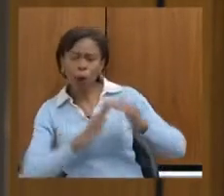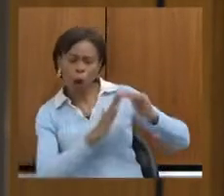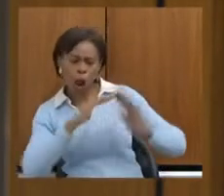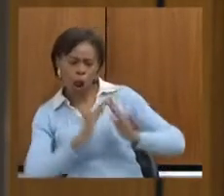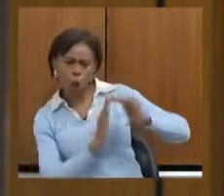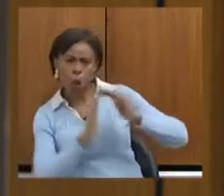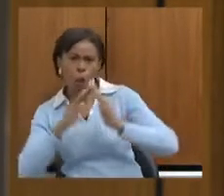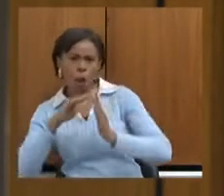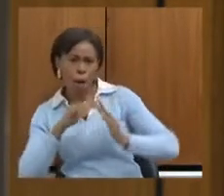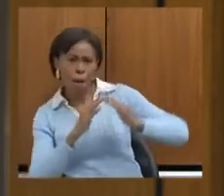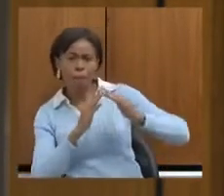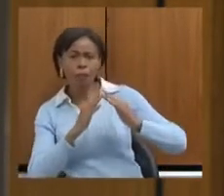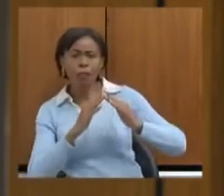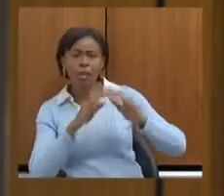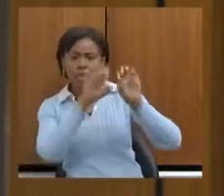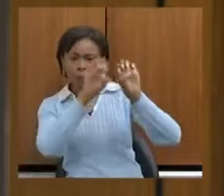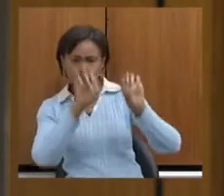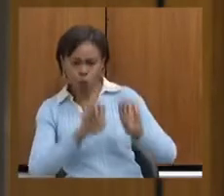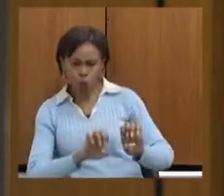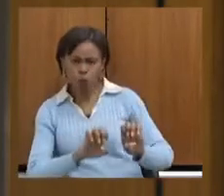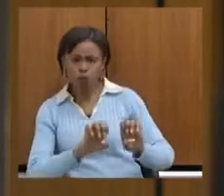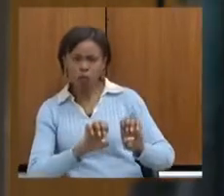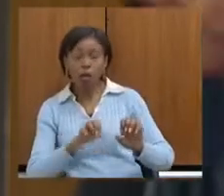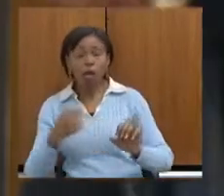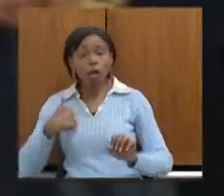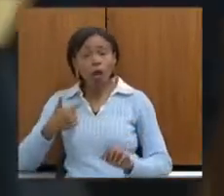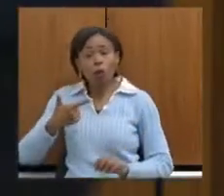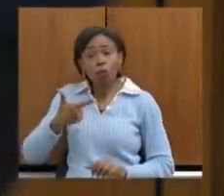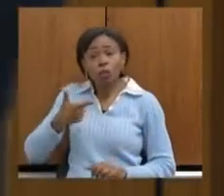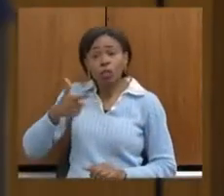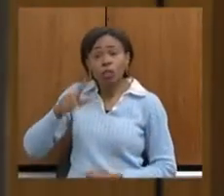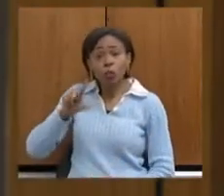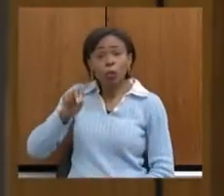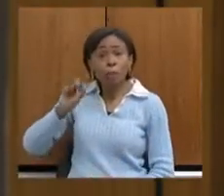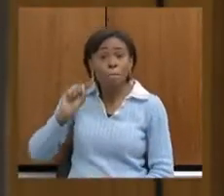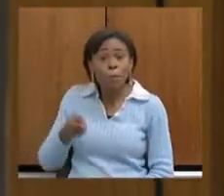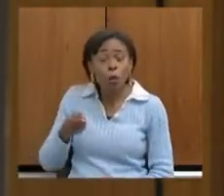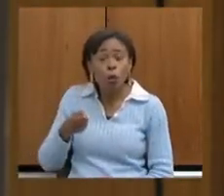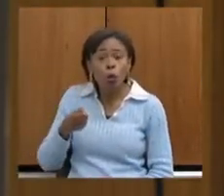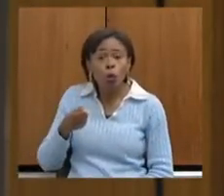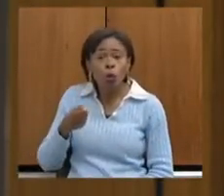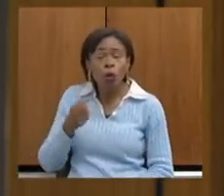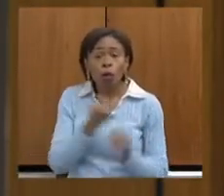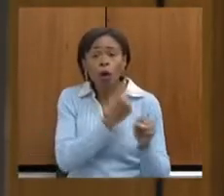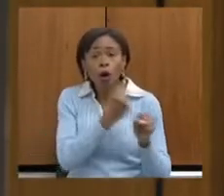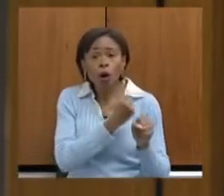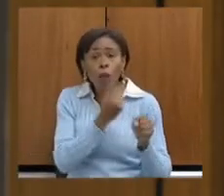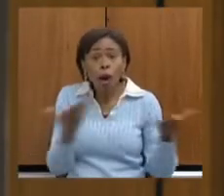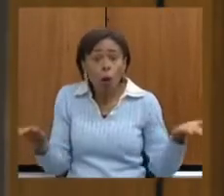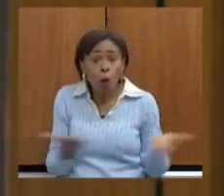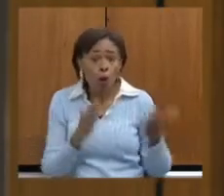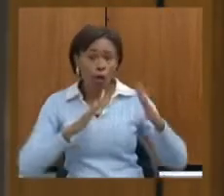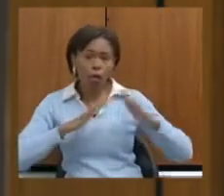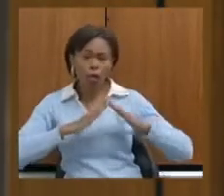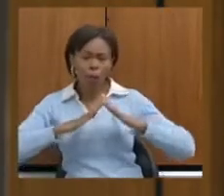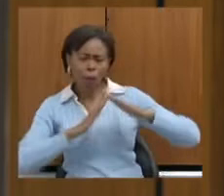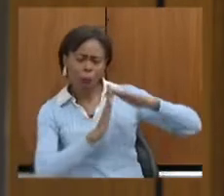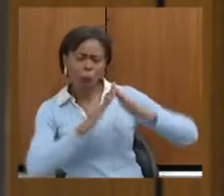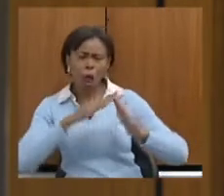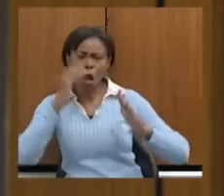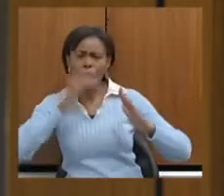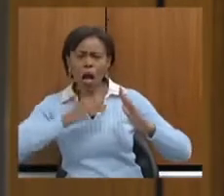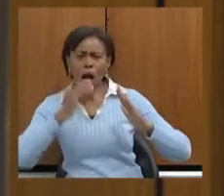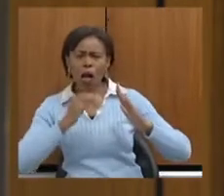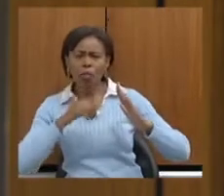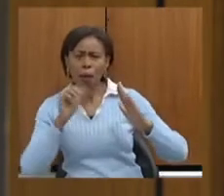estrutura o que eu gastei 250.000 a casa tá toda a balada você bate no piso da casa